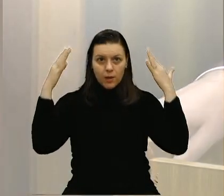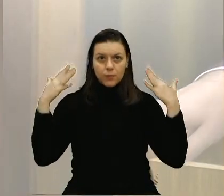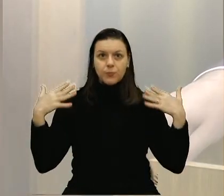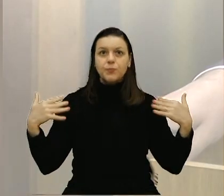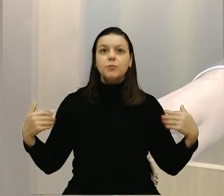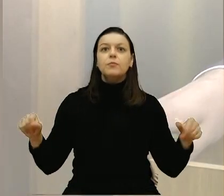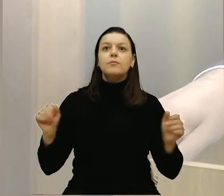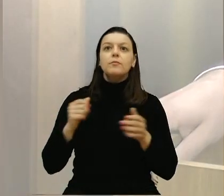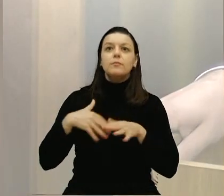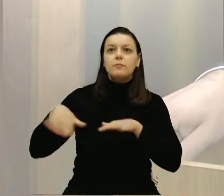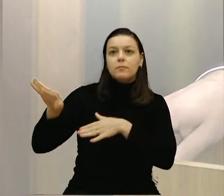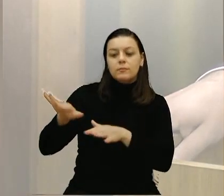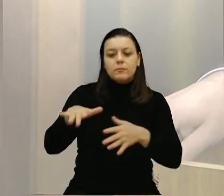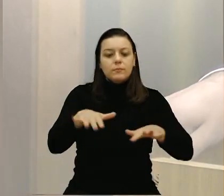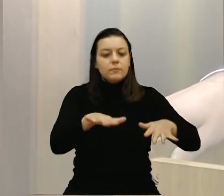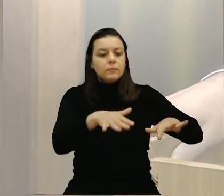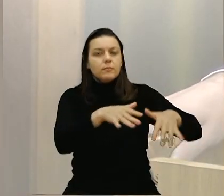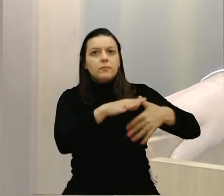mar,